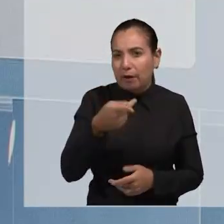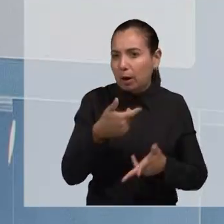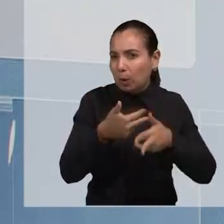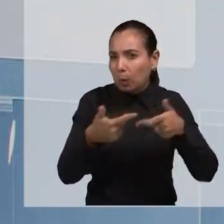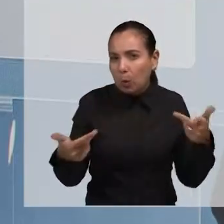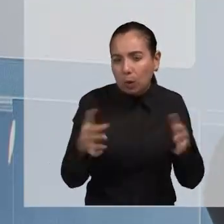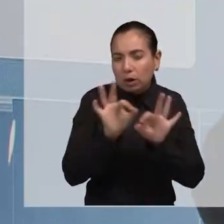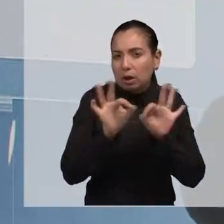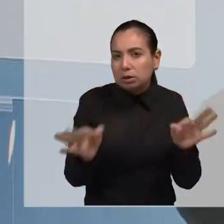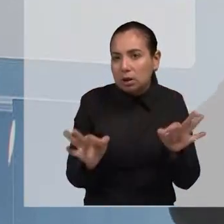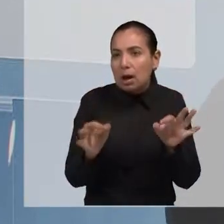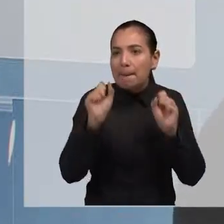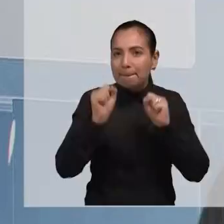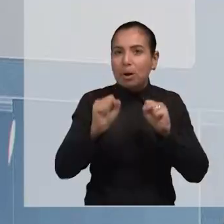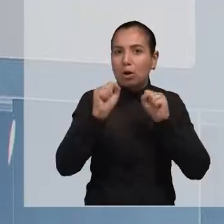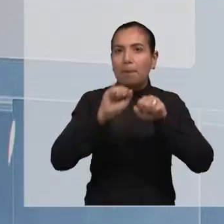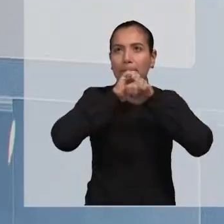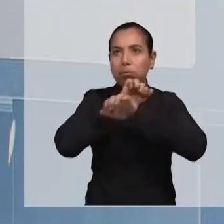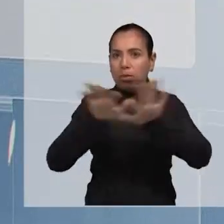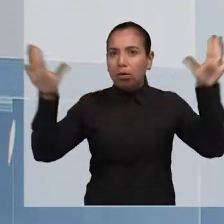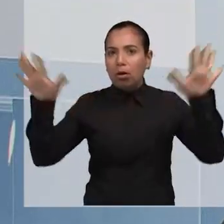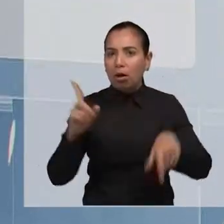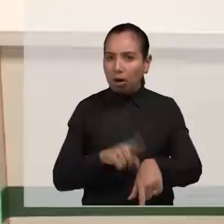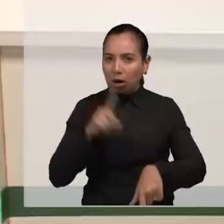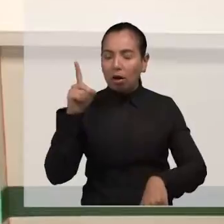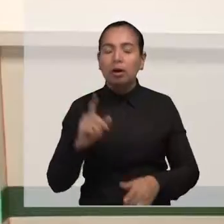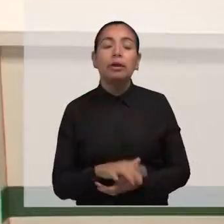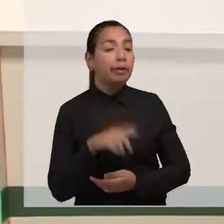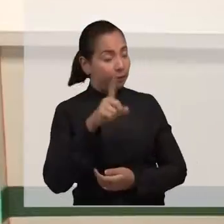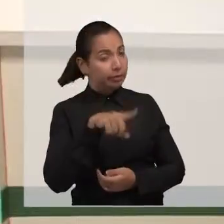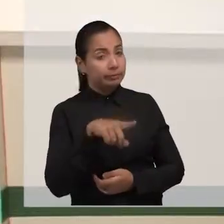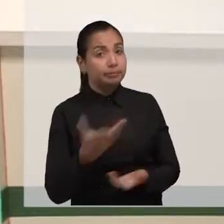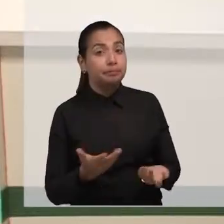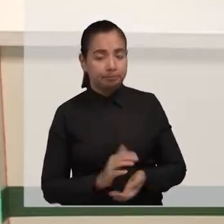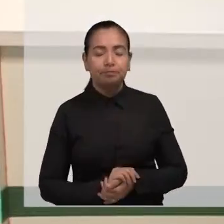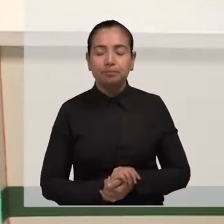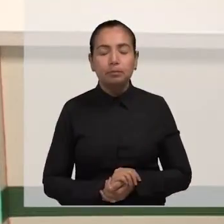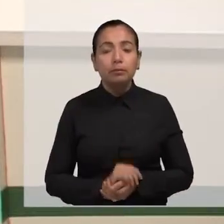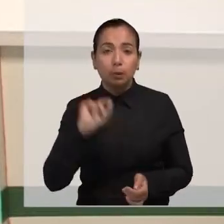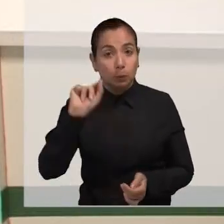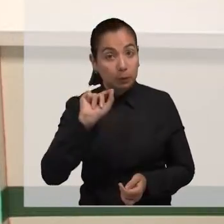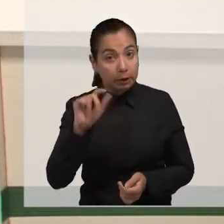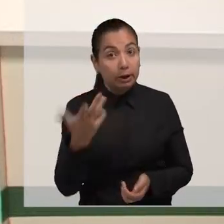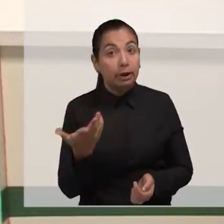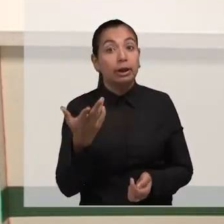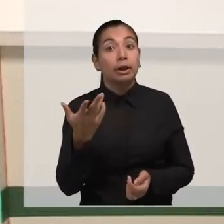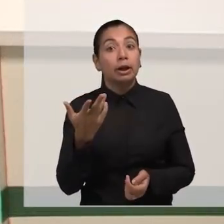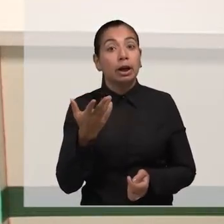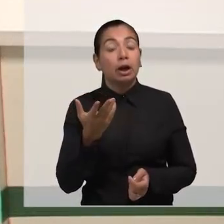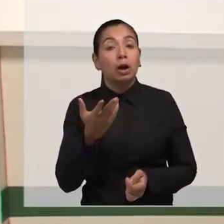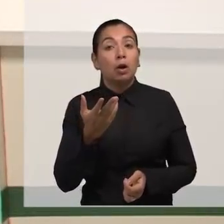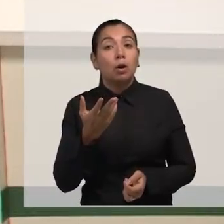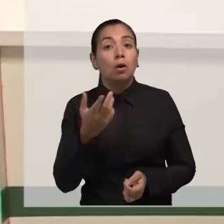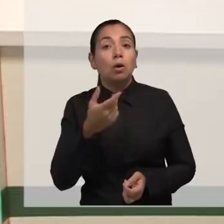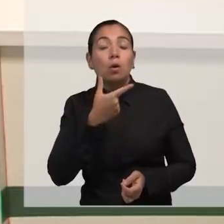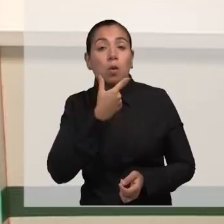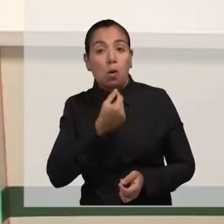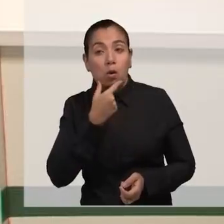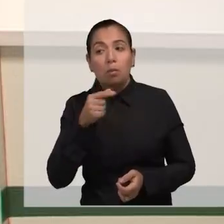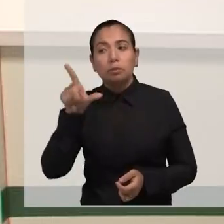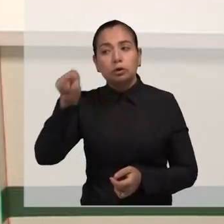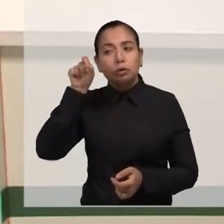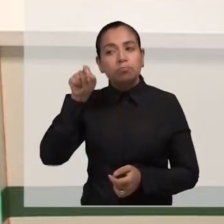No texto de formação da informação, ele disse que o cara foi indicado